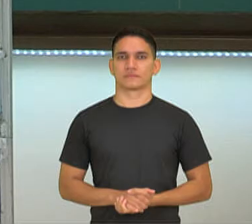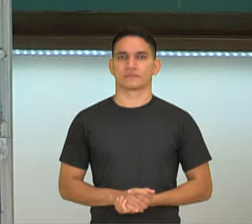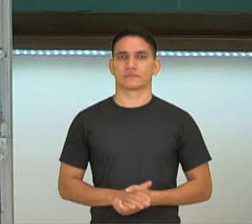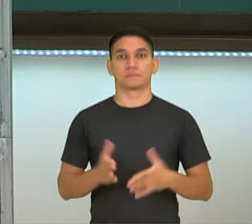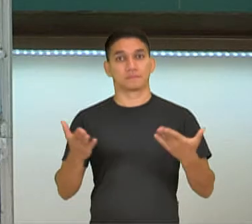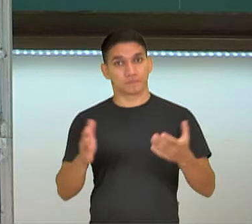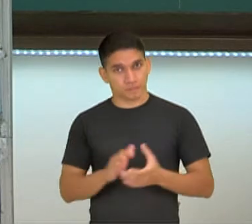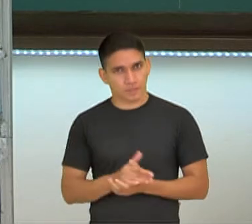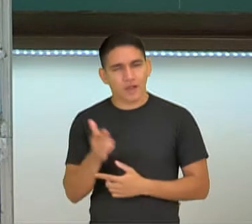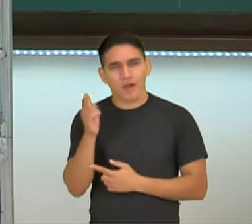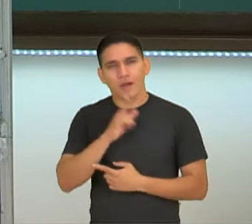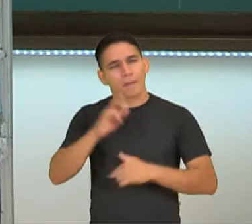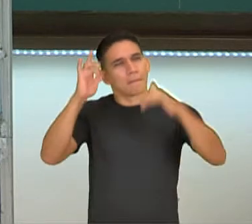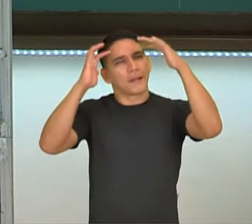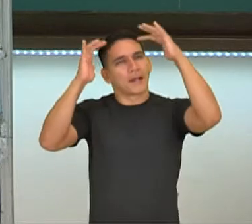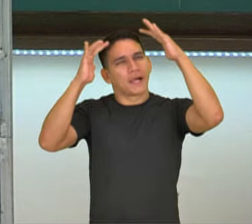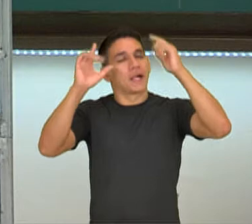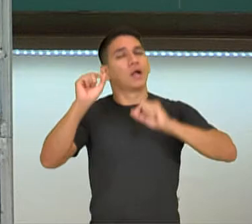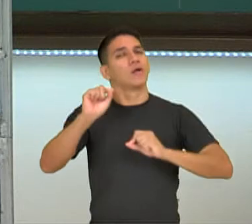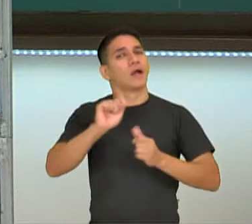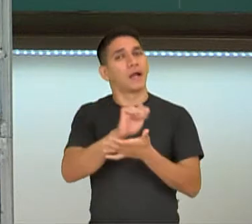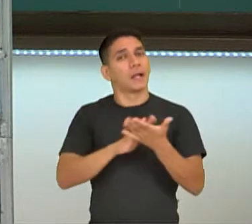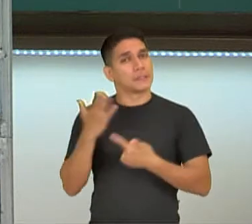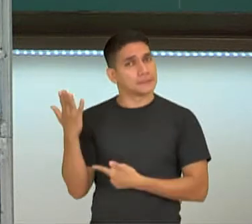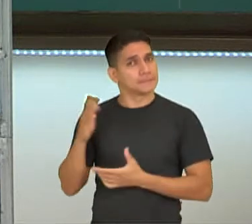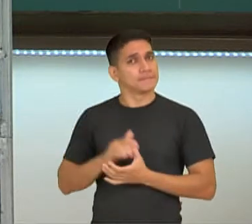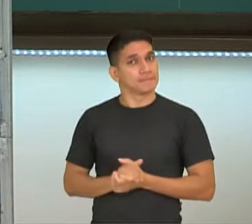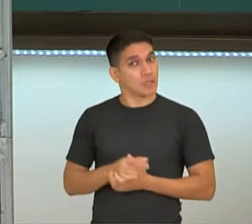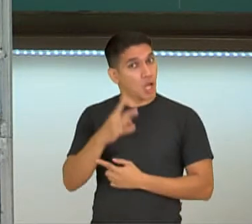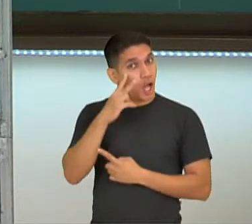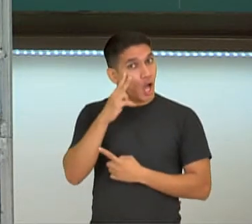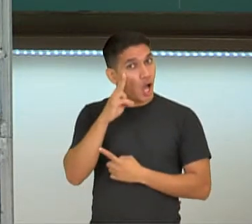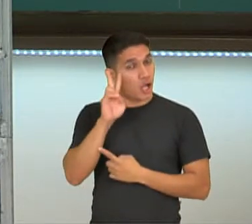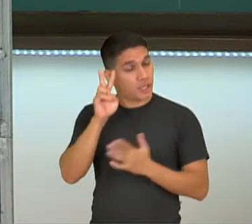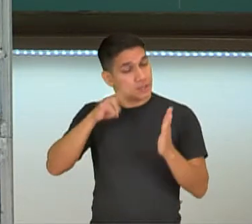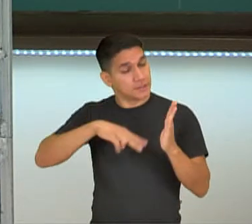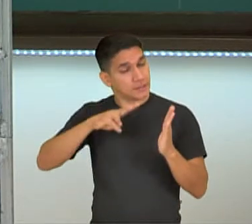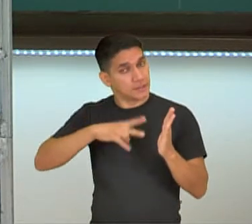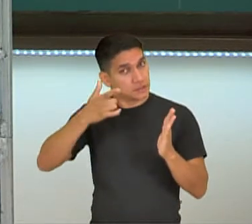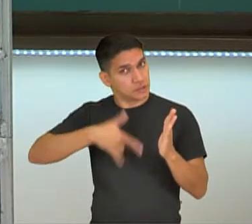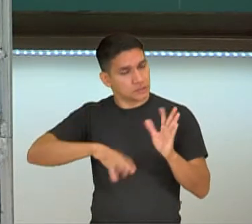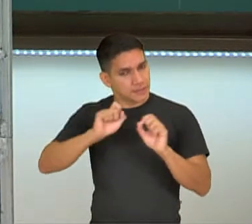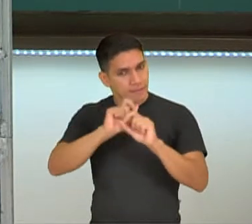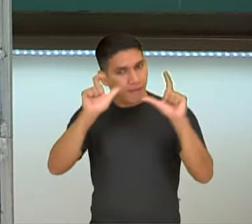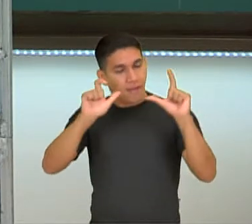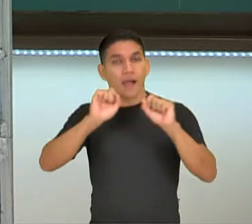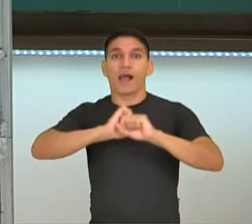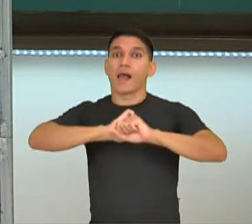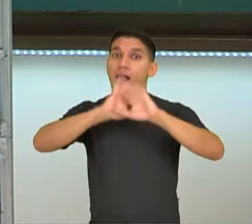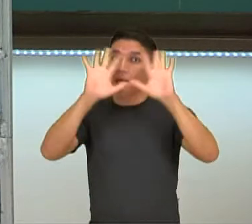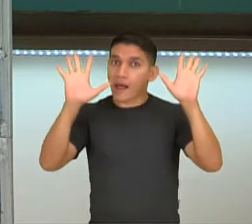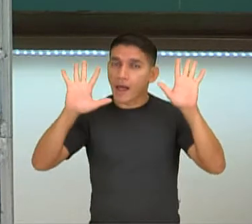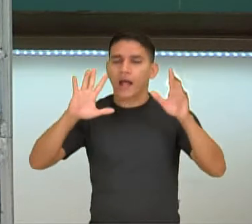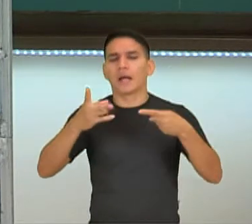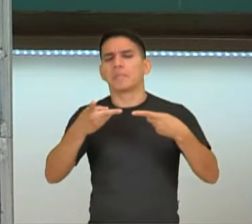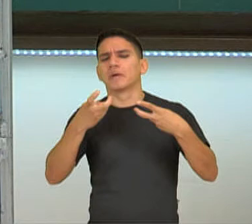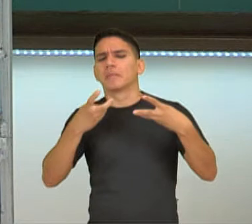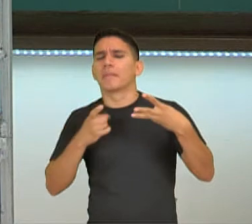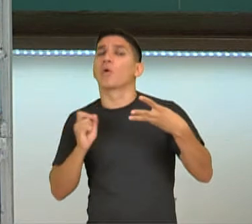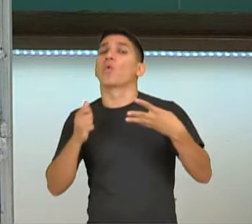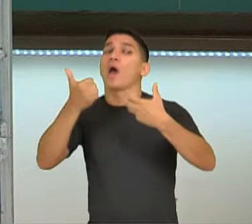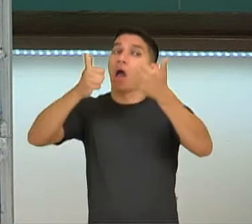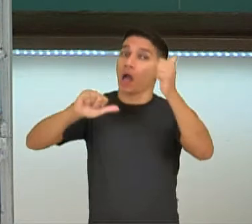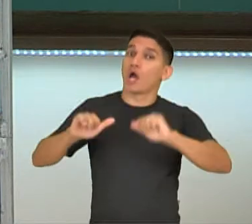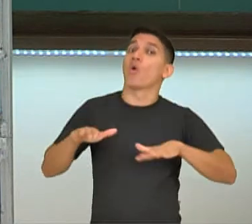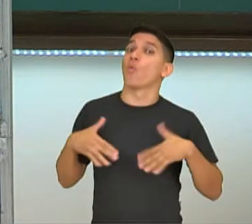E daí, conseguiu pensar sobre essa questão? Vamos ler direito a pergunta, né? Precisamos ler a pergunta e as opções para poder analisar